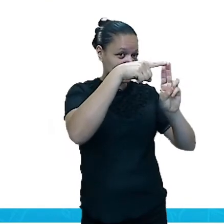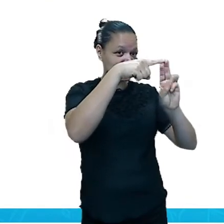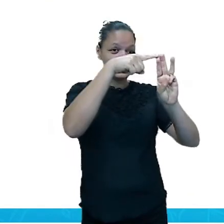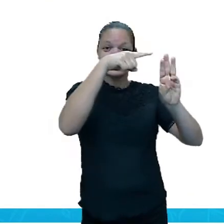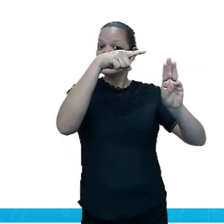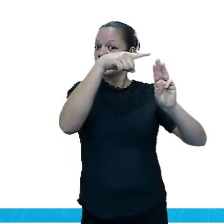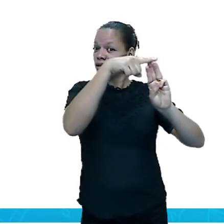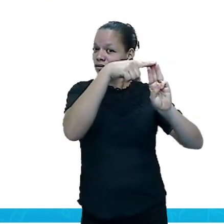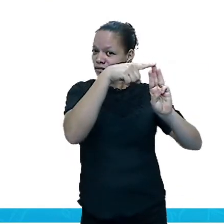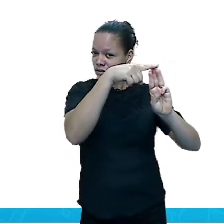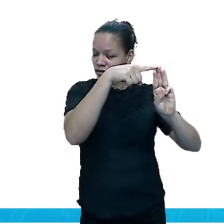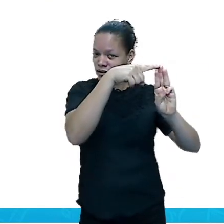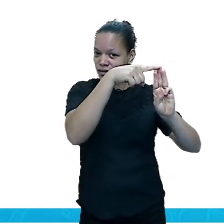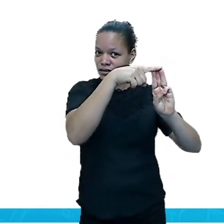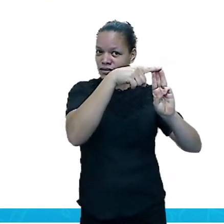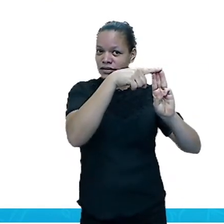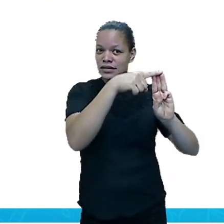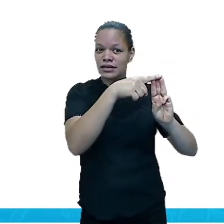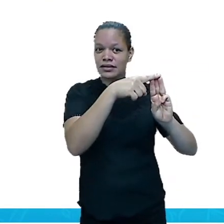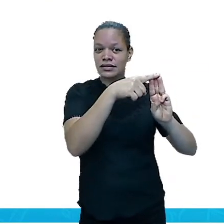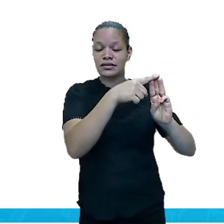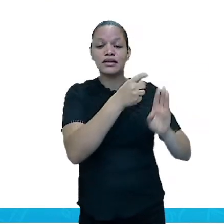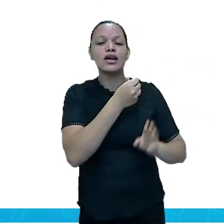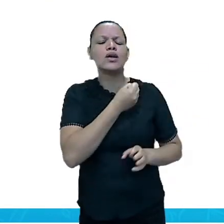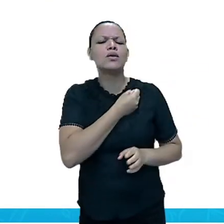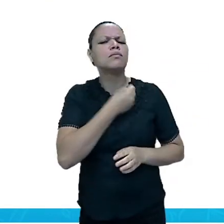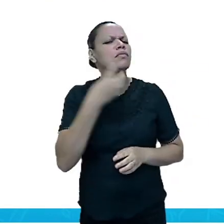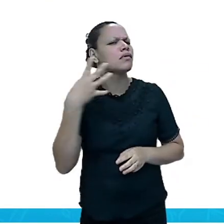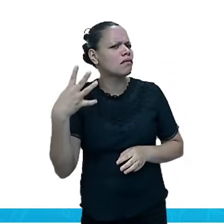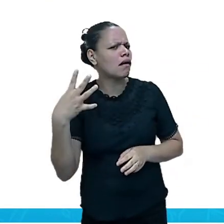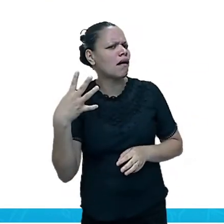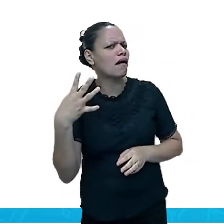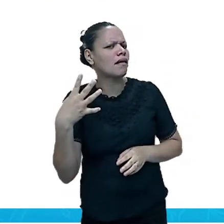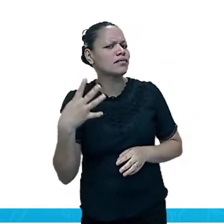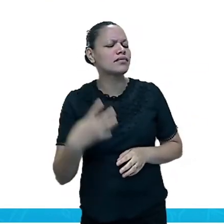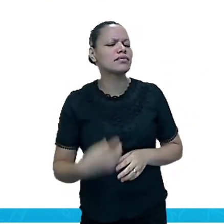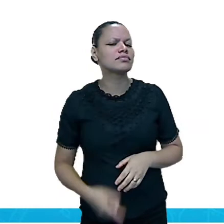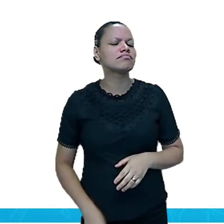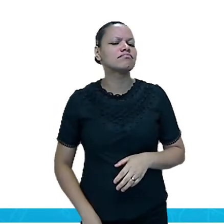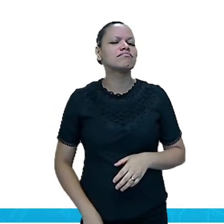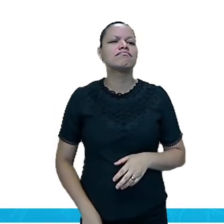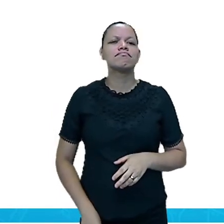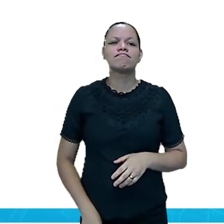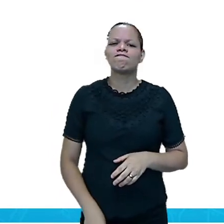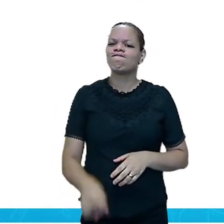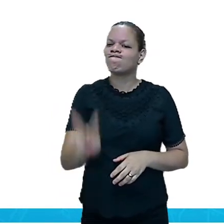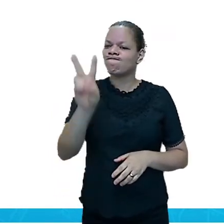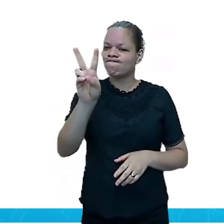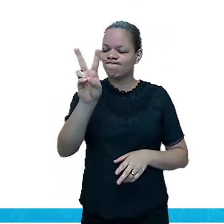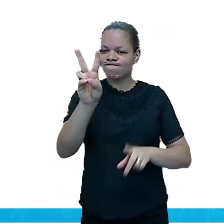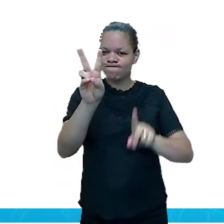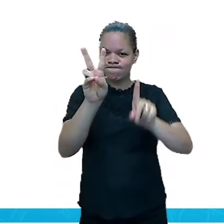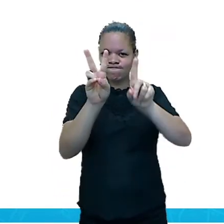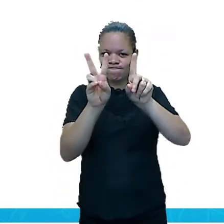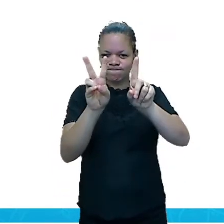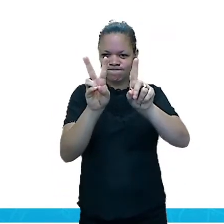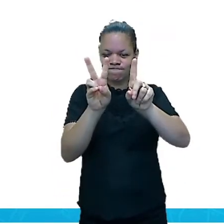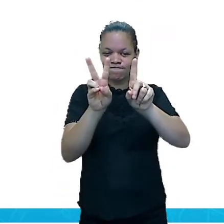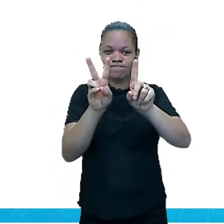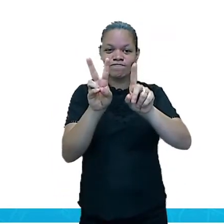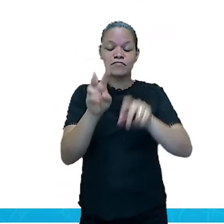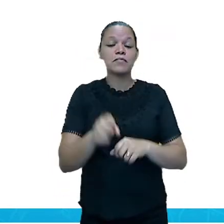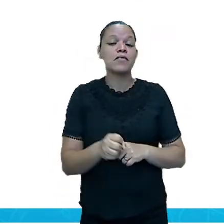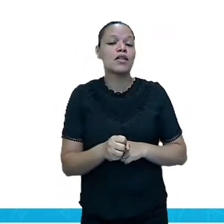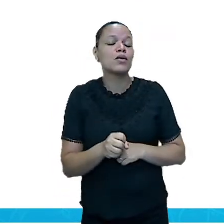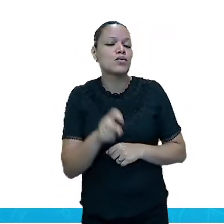I, 3 letras I. Agora o 4, nós teremos uma letra I e um V. O 5 é